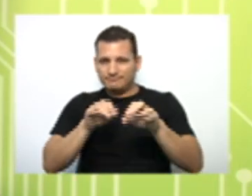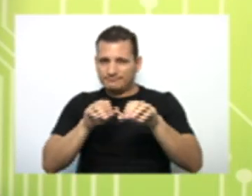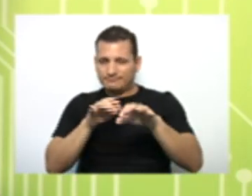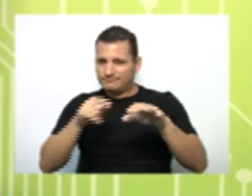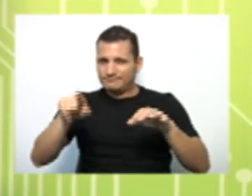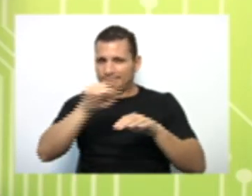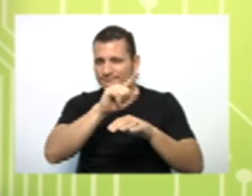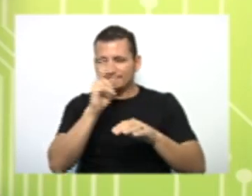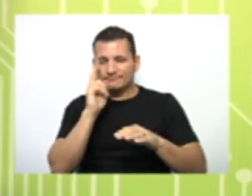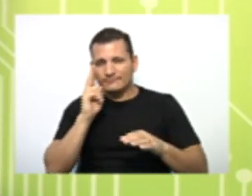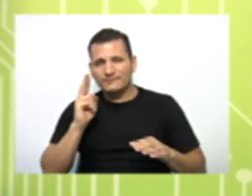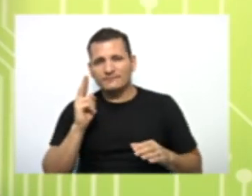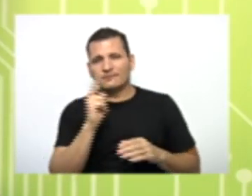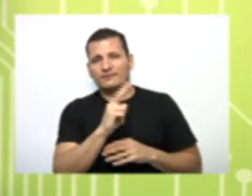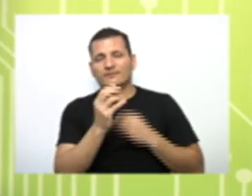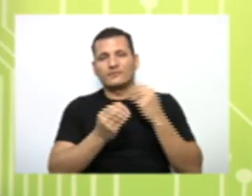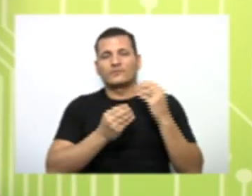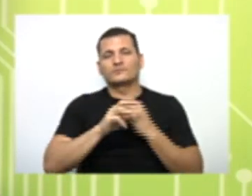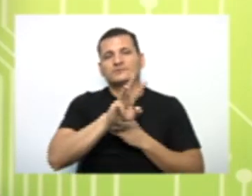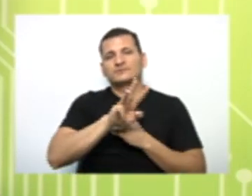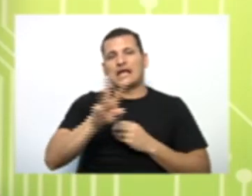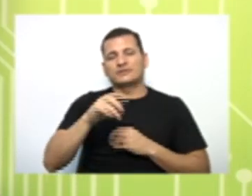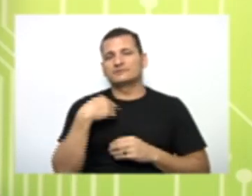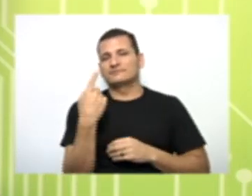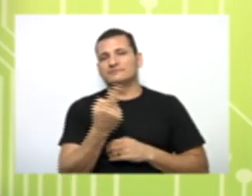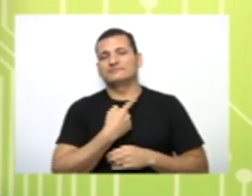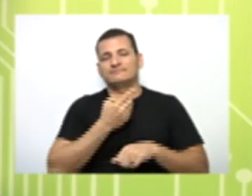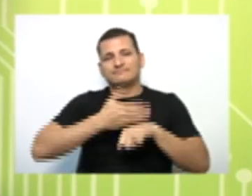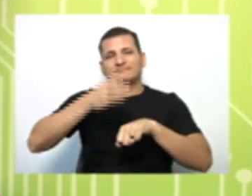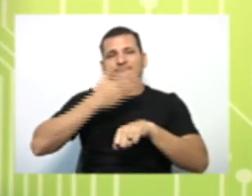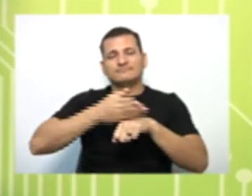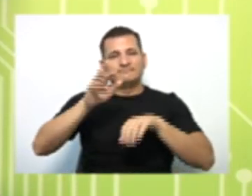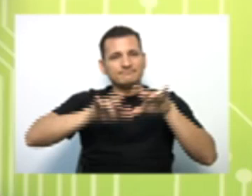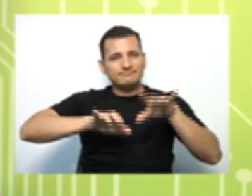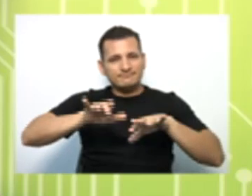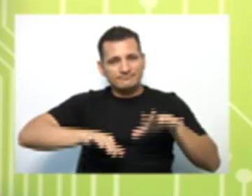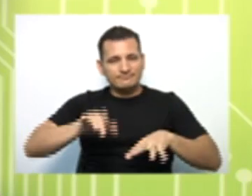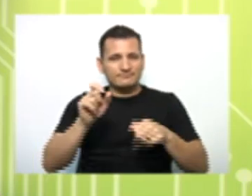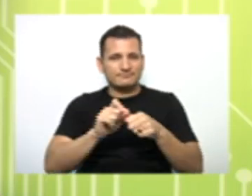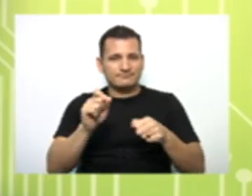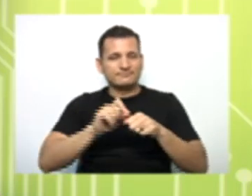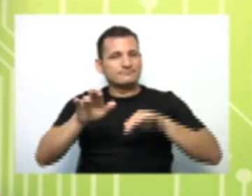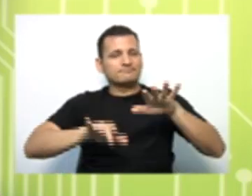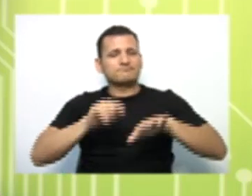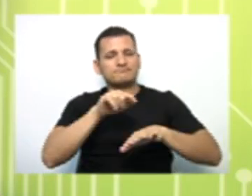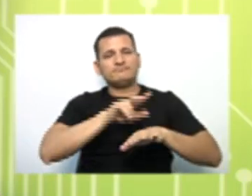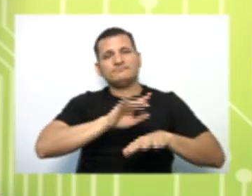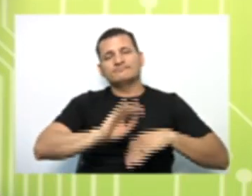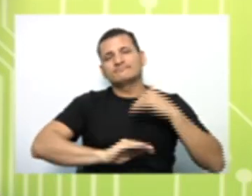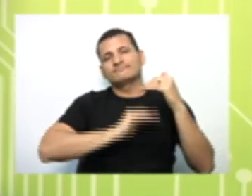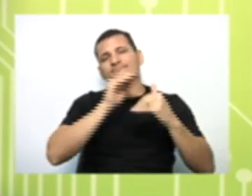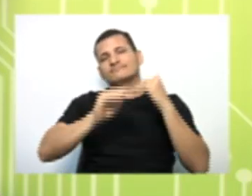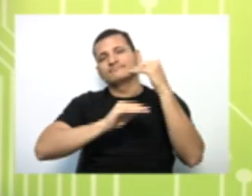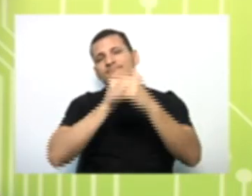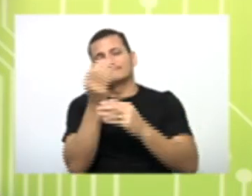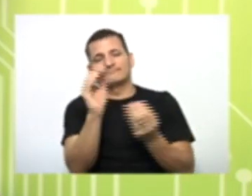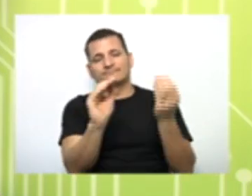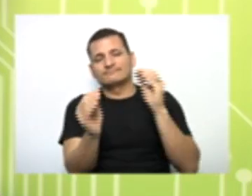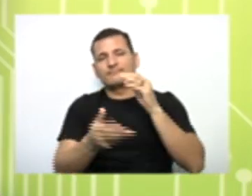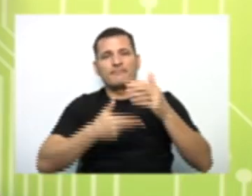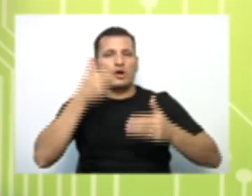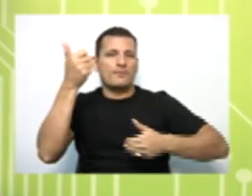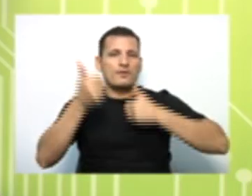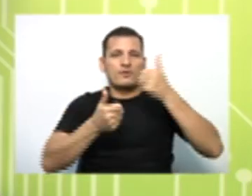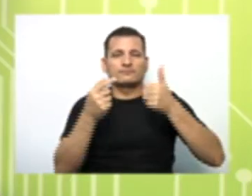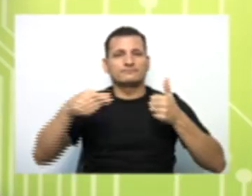os nossos pequenos sites que nós vamos fazer, as páginas, elas vão evoluir e a gente vai dando uma melhorada nelas.